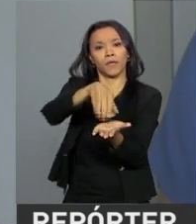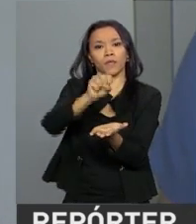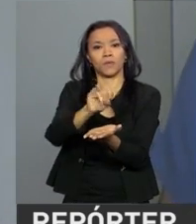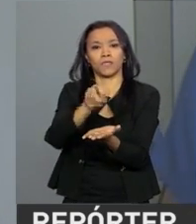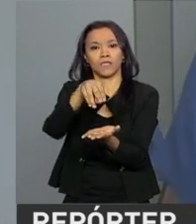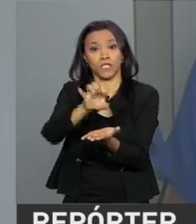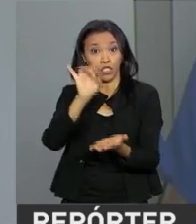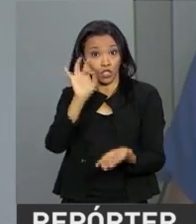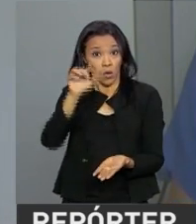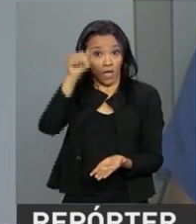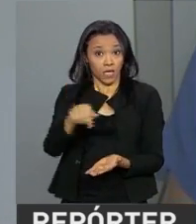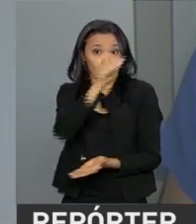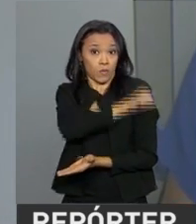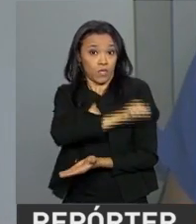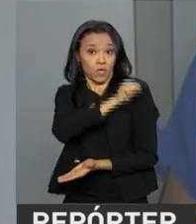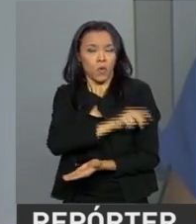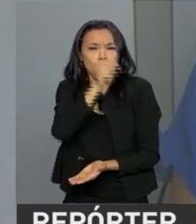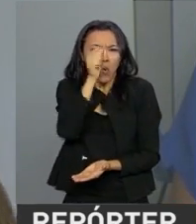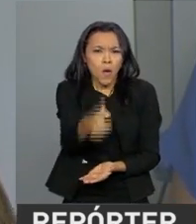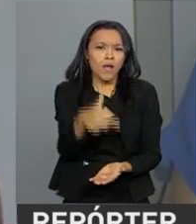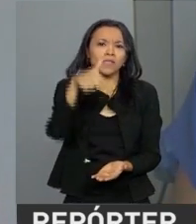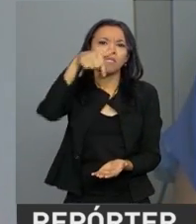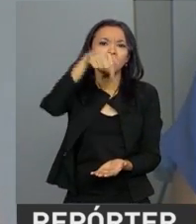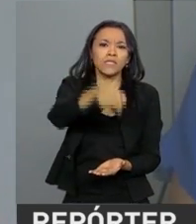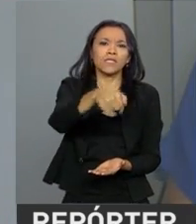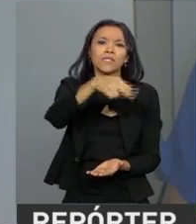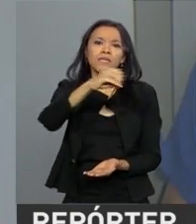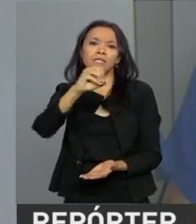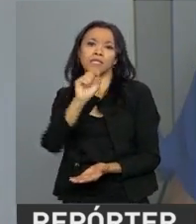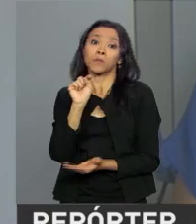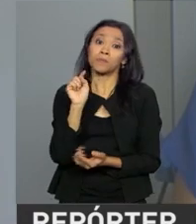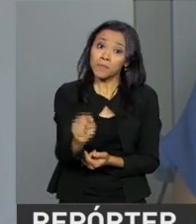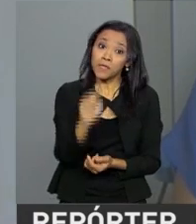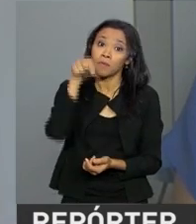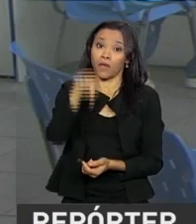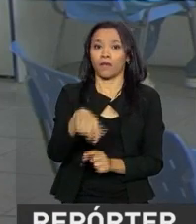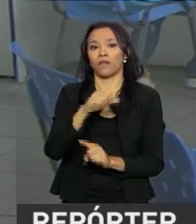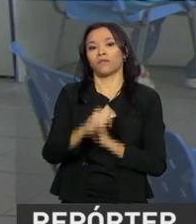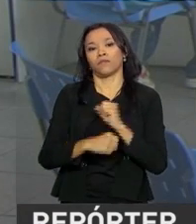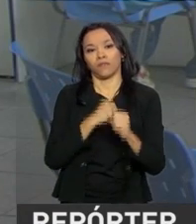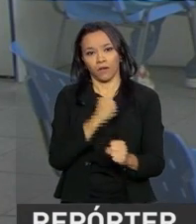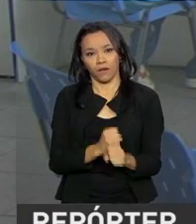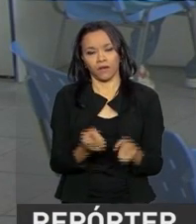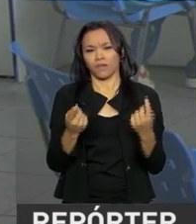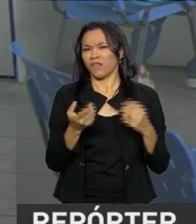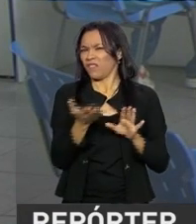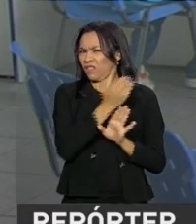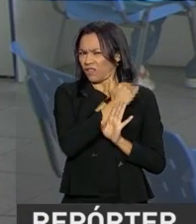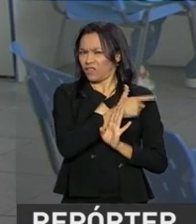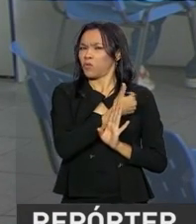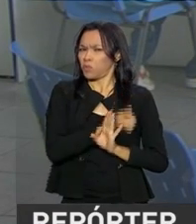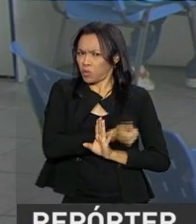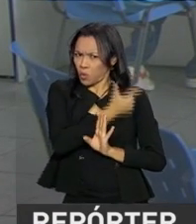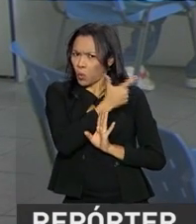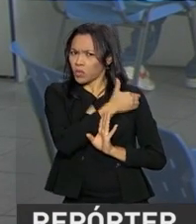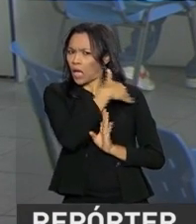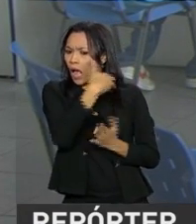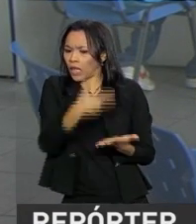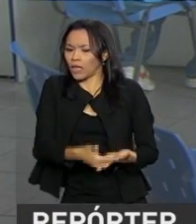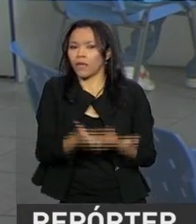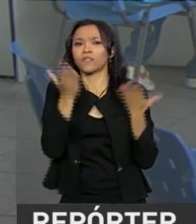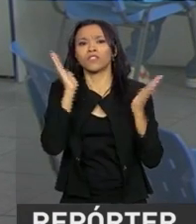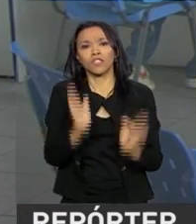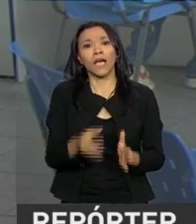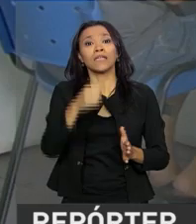aqui, no Rio de Janeiro, foram quase 700 mil atendimentos este ano. Desde 2012, já foram registrados mais